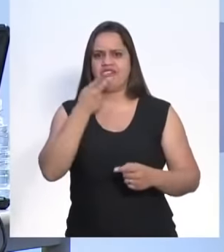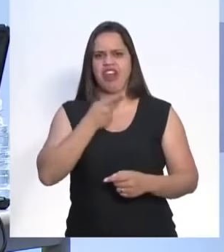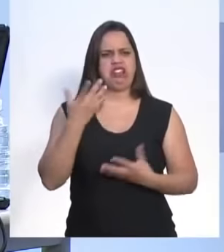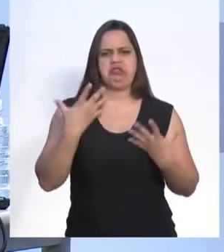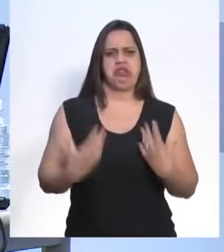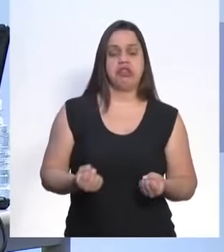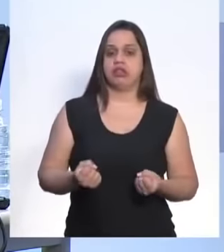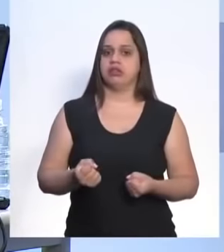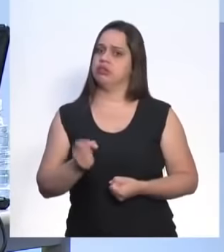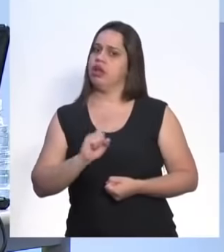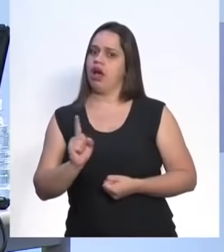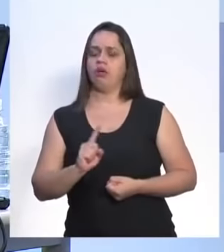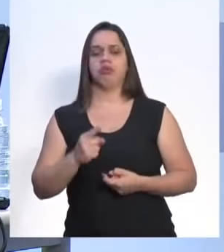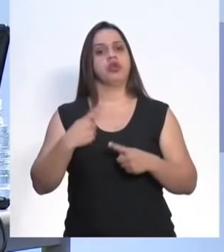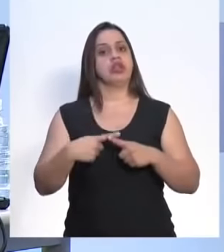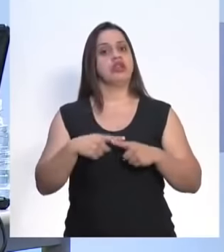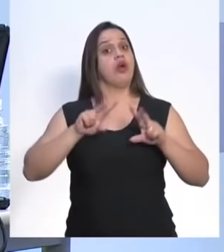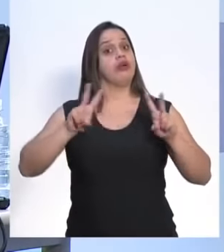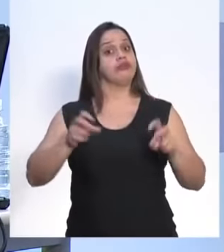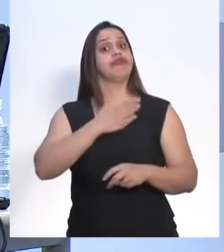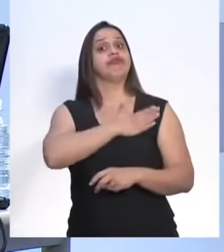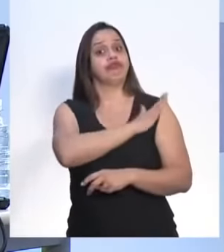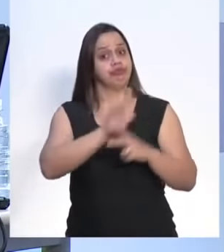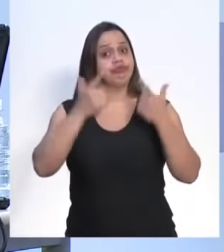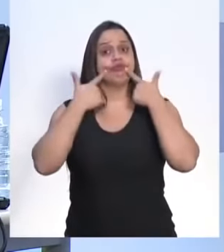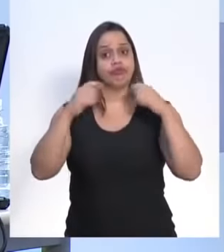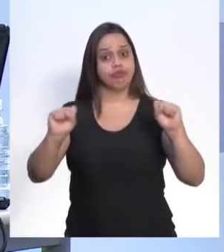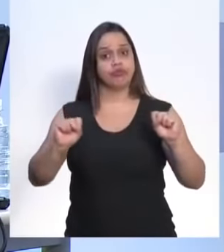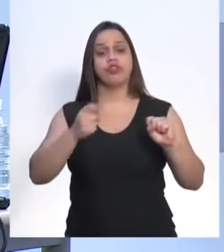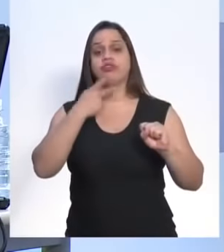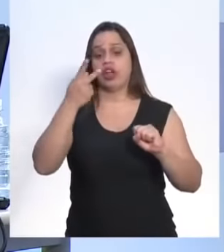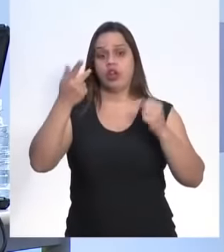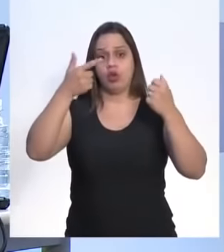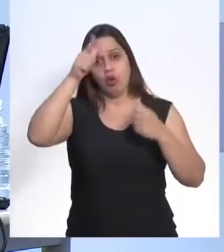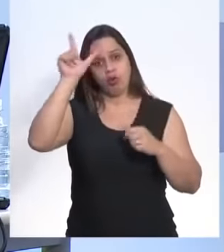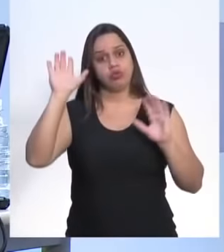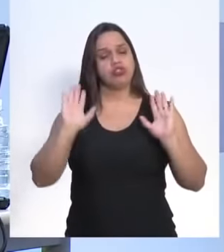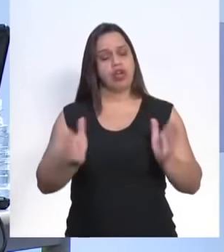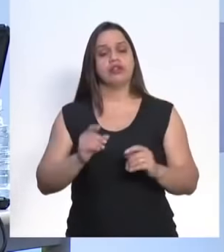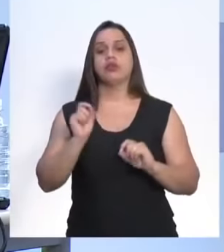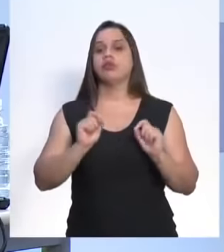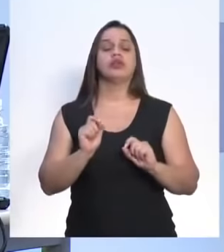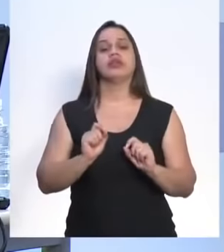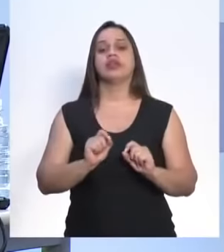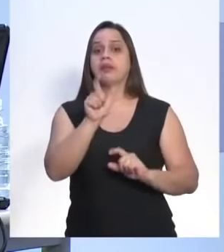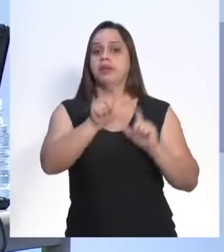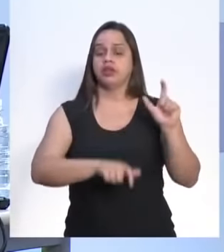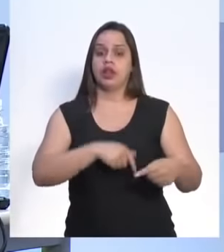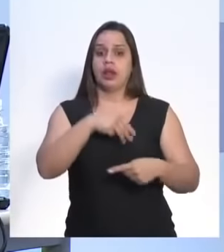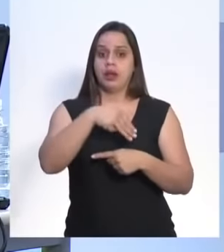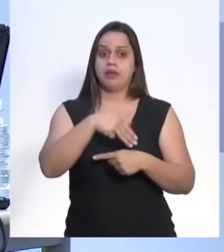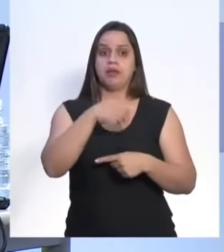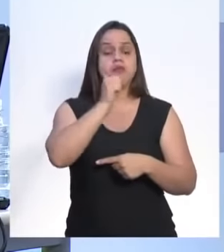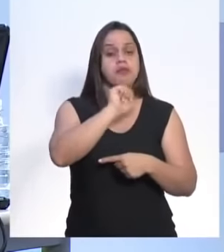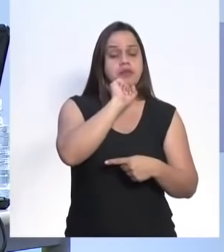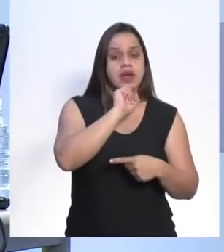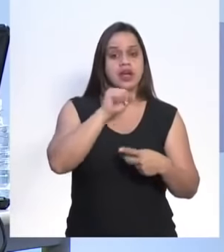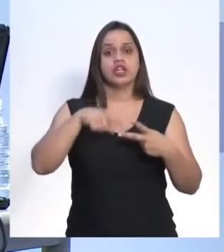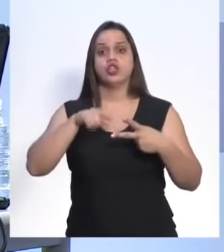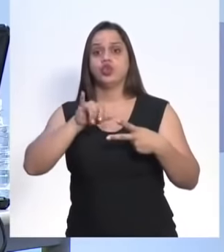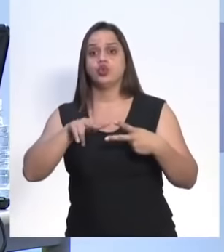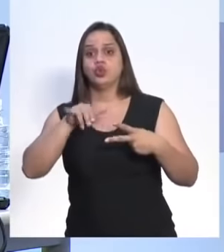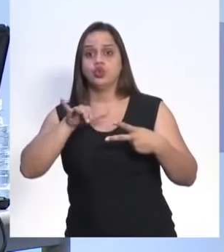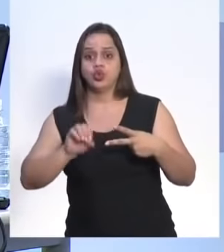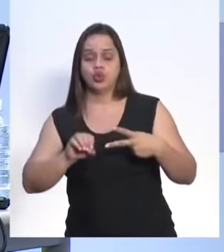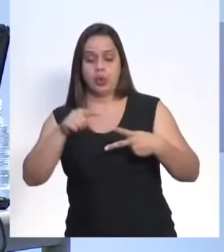questão do preconceito linguístico que nós falamos ontem. C, as personagens Maninha e Júnior se comunicam de modo eficiente?